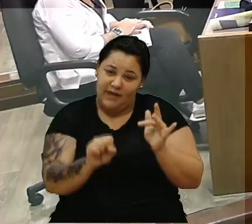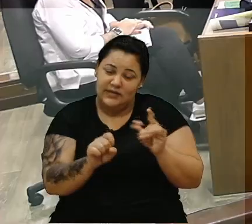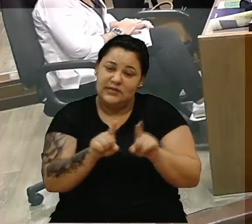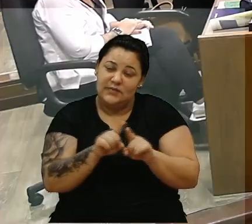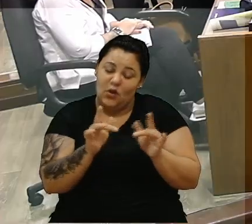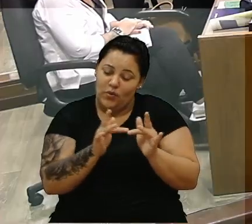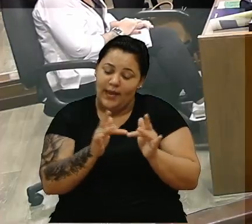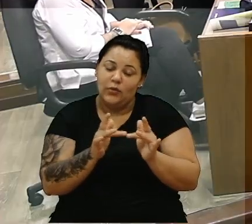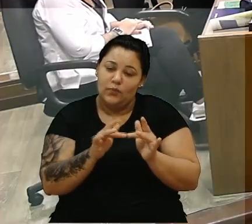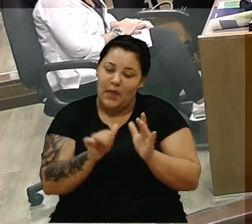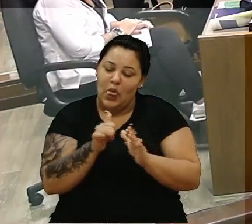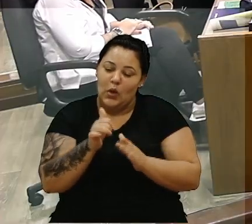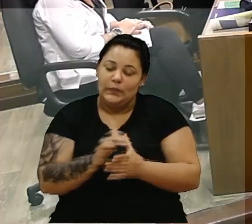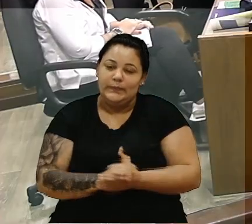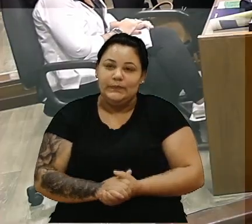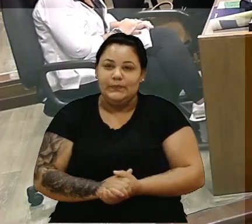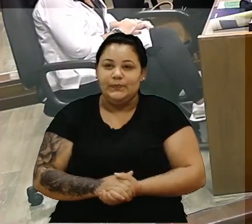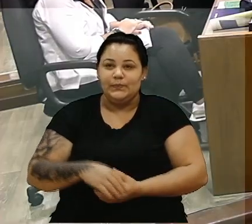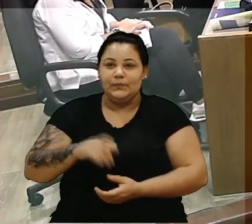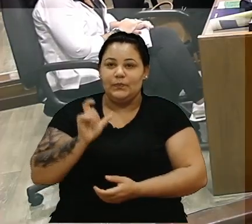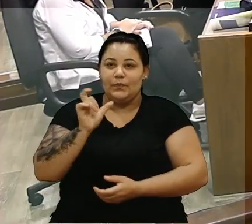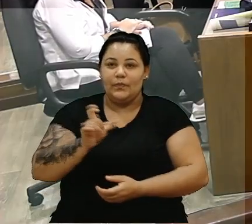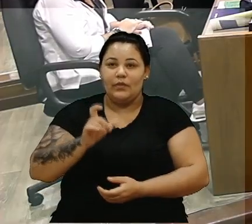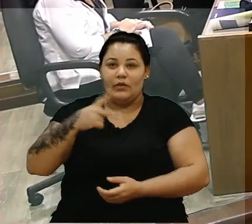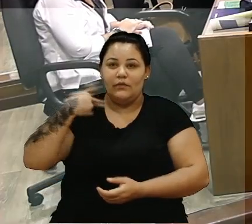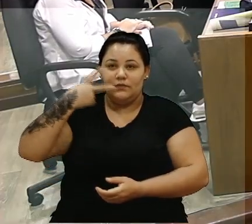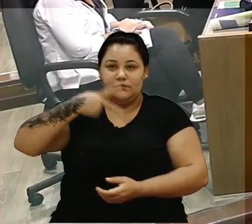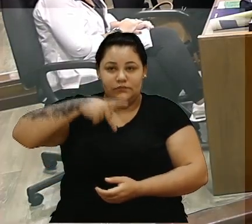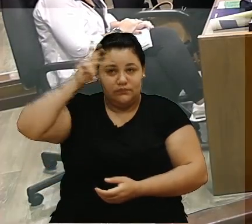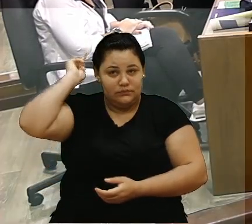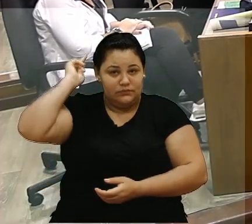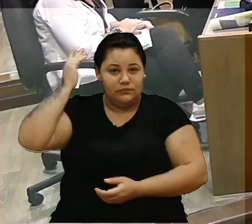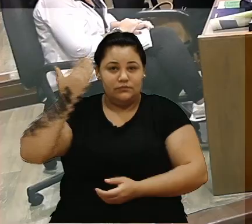Muito obrigado. Com a palavra, vereador Iago, PL.